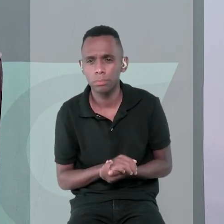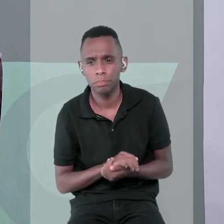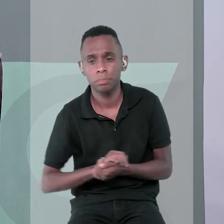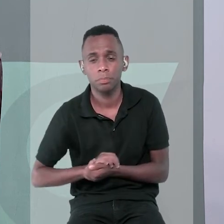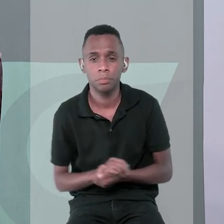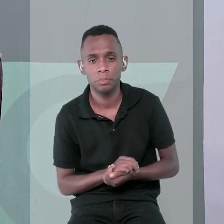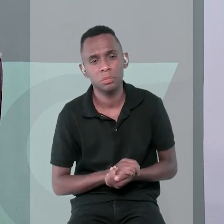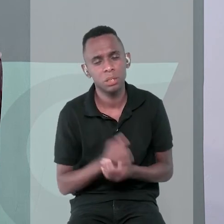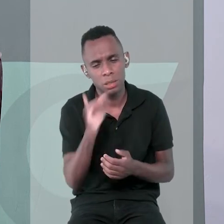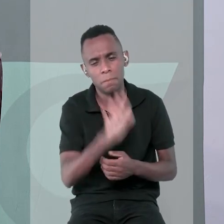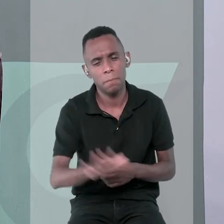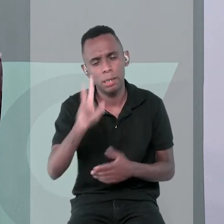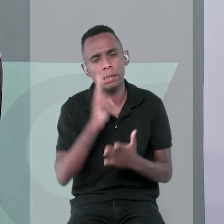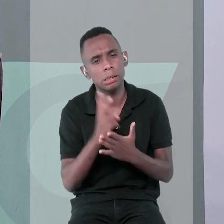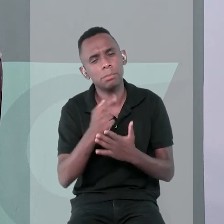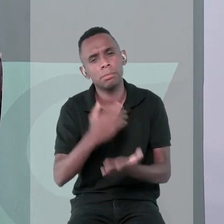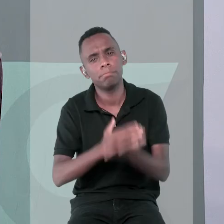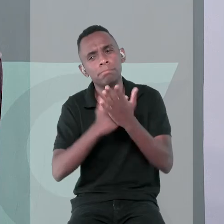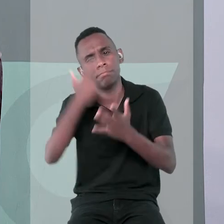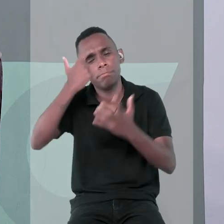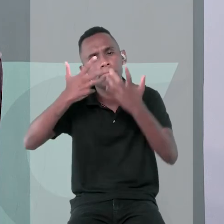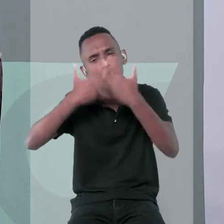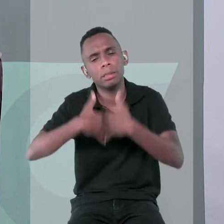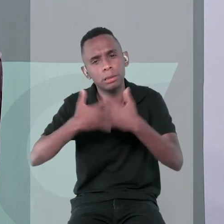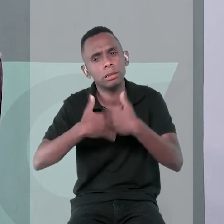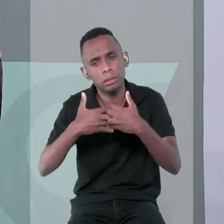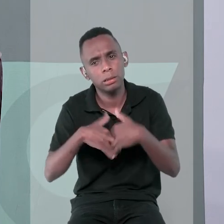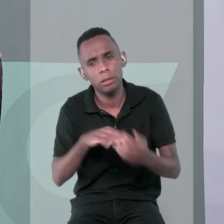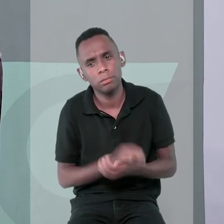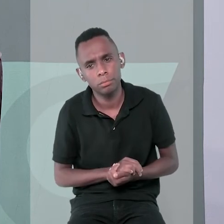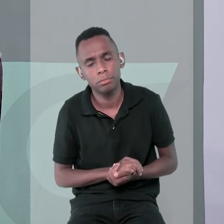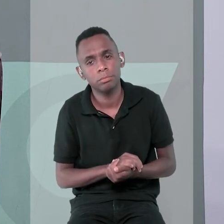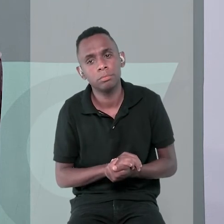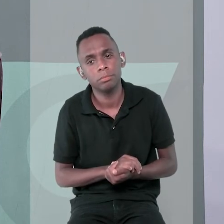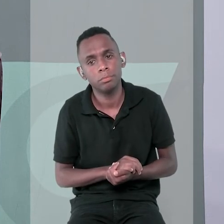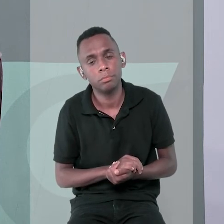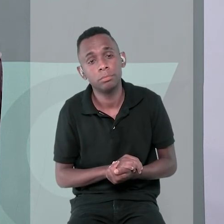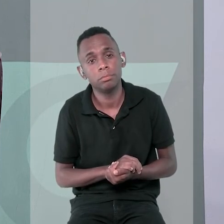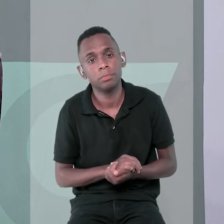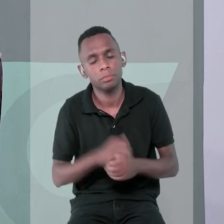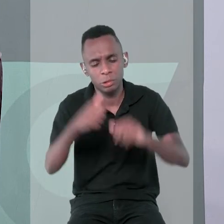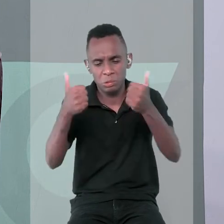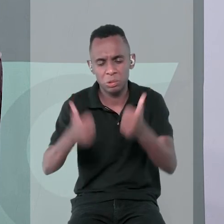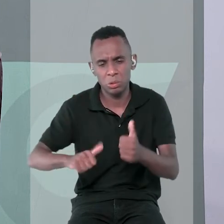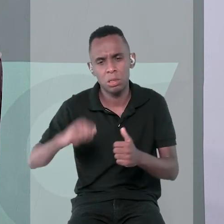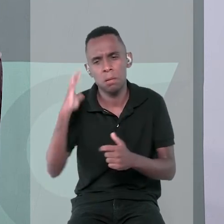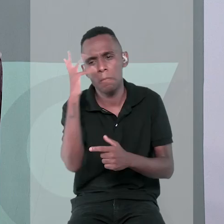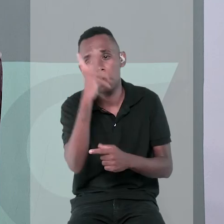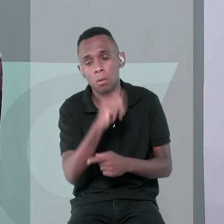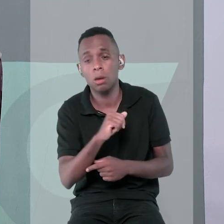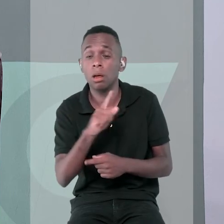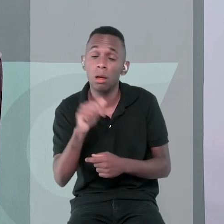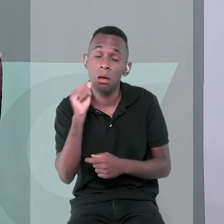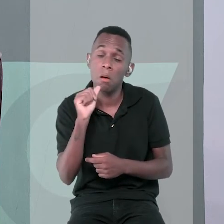falo que as imagens sempre me ajudam a pensar, a ir para um lugar assim, né, que não é o racional. E aí tem uma escultura bonita, que inclusive é